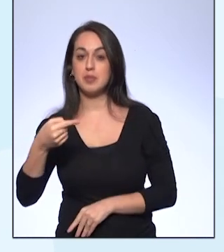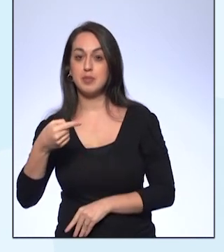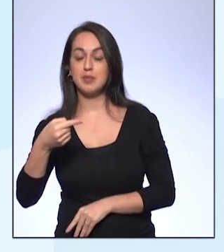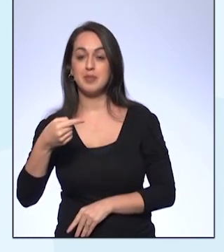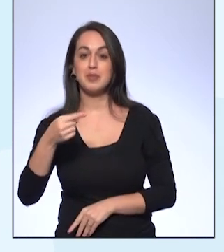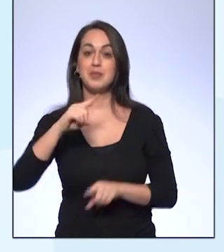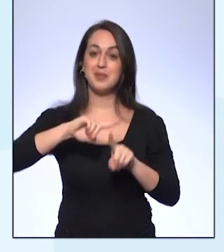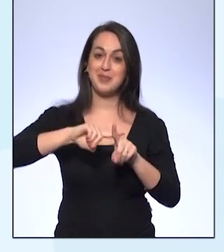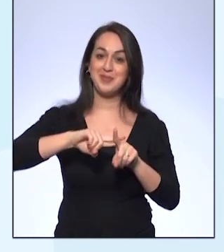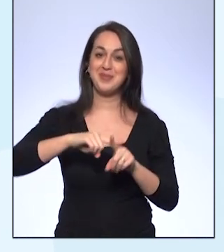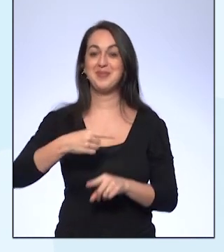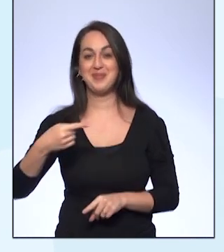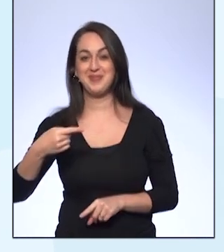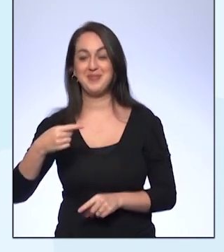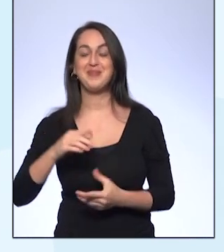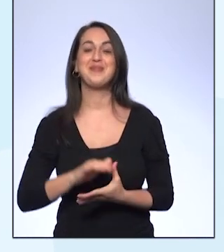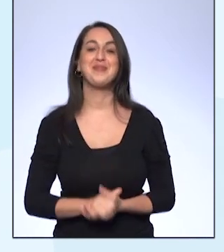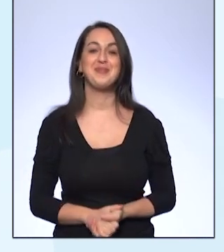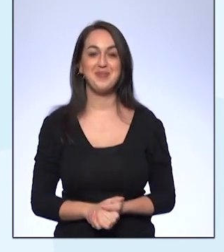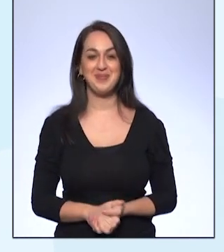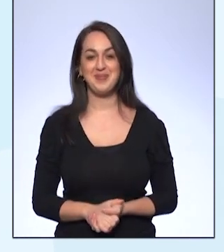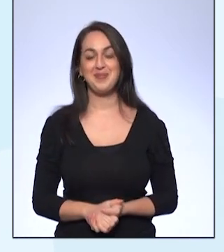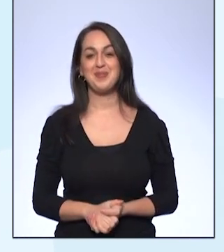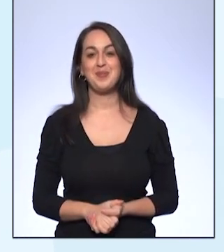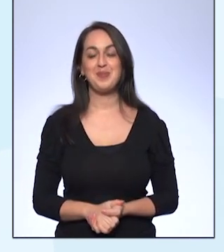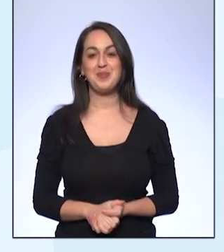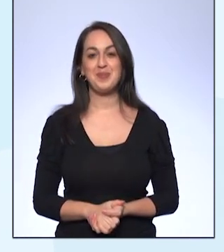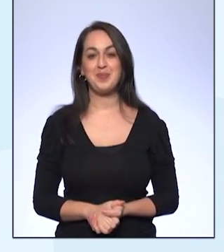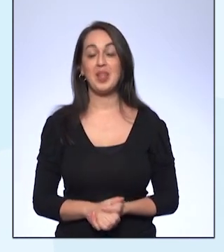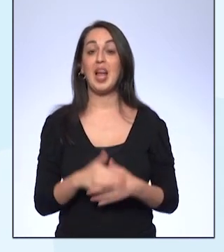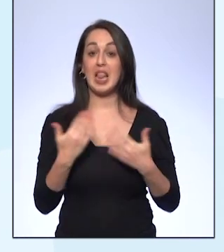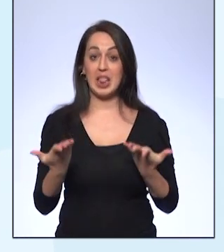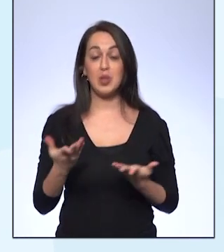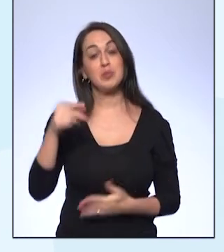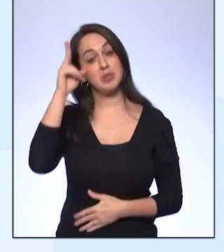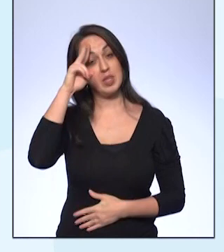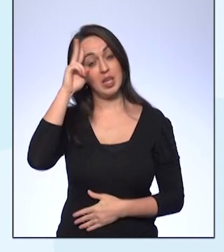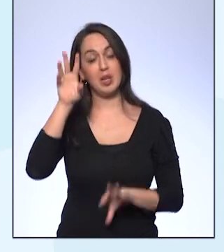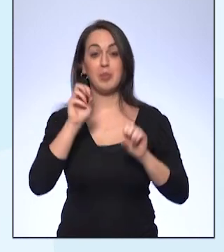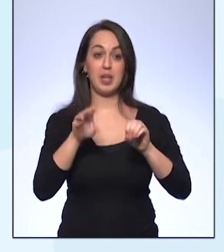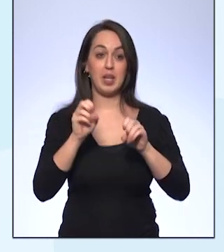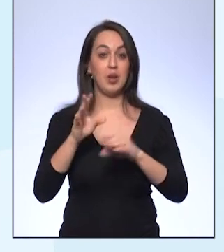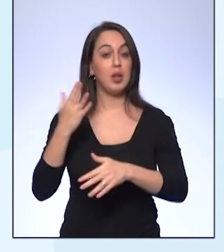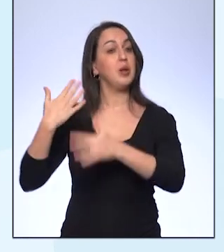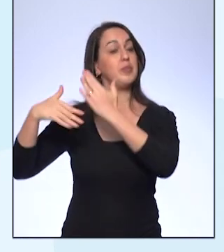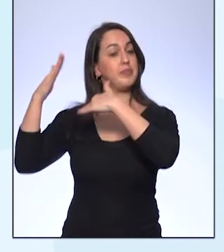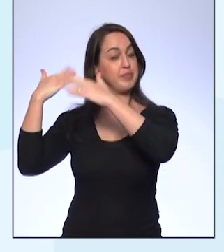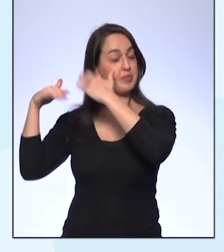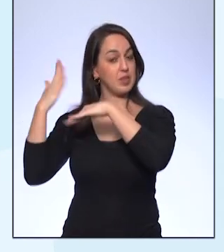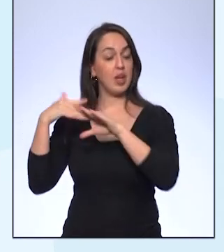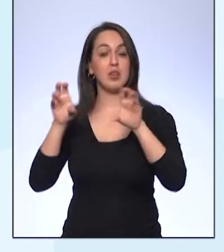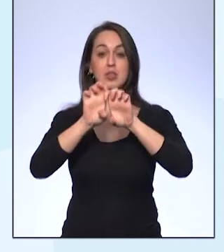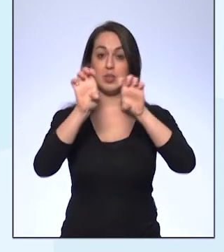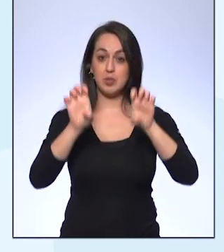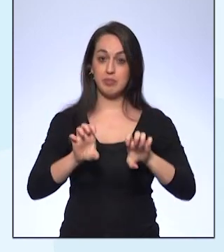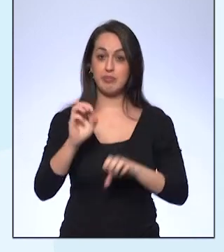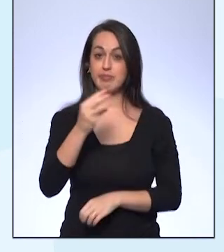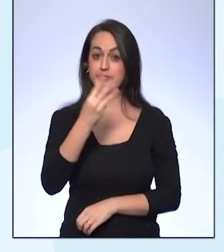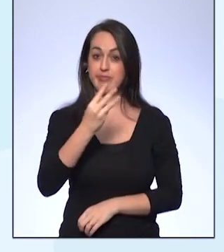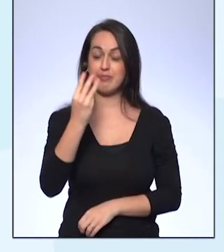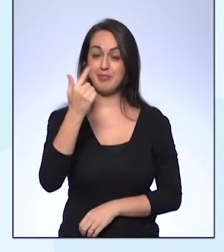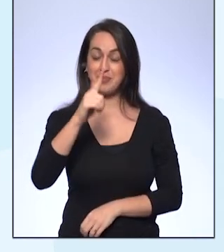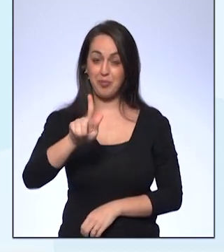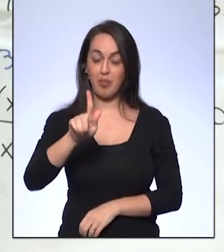negativo, positivo. Muito bem, se você se lembra da aula passada da equação do terceiro grau,